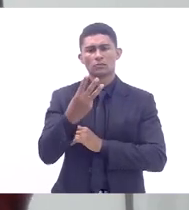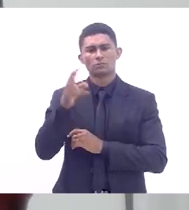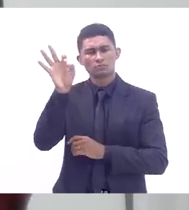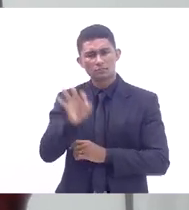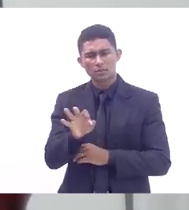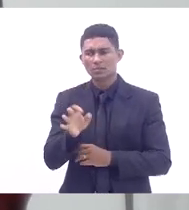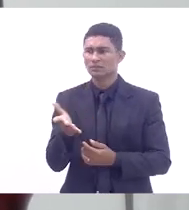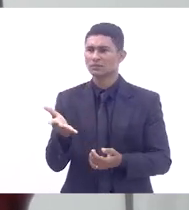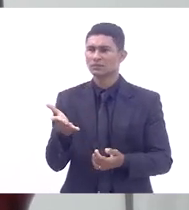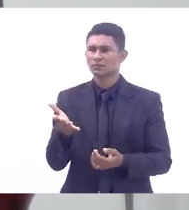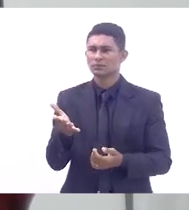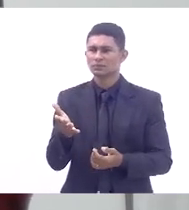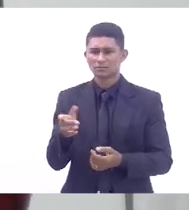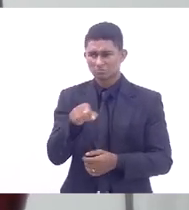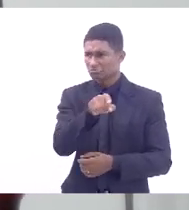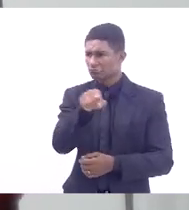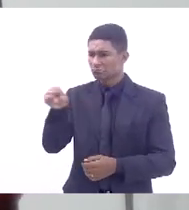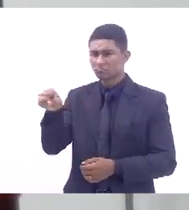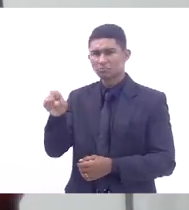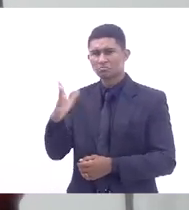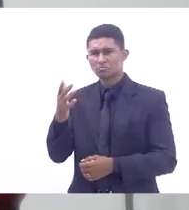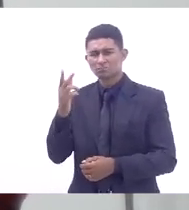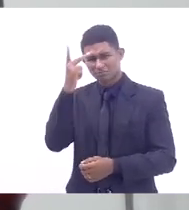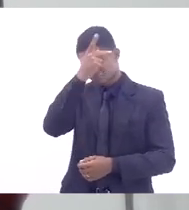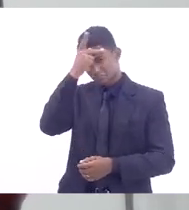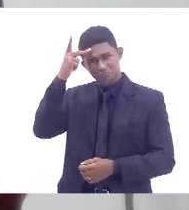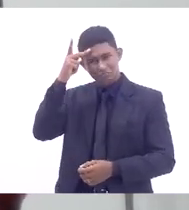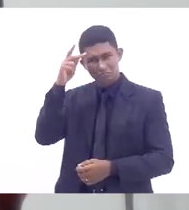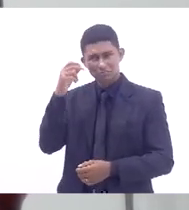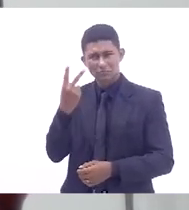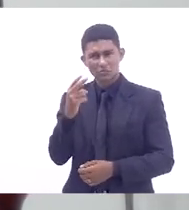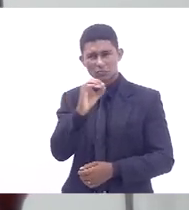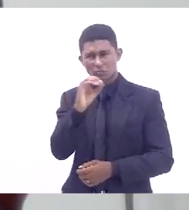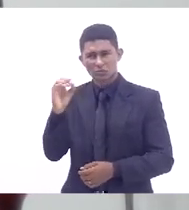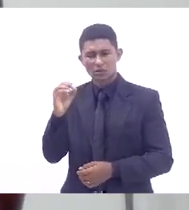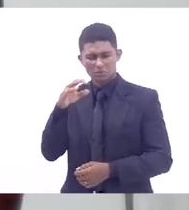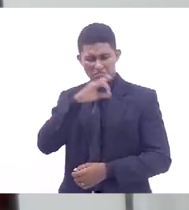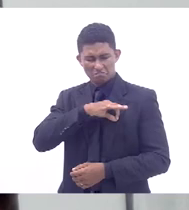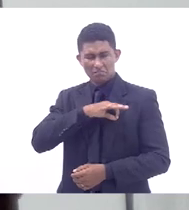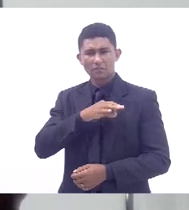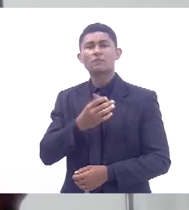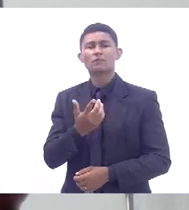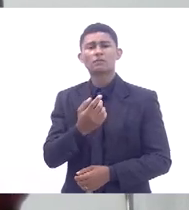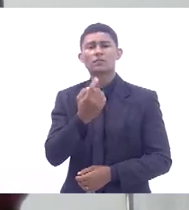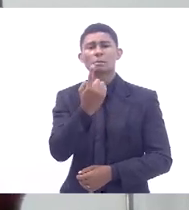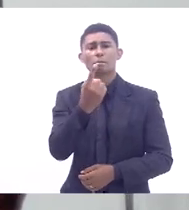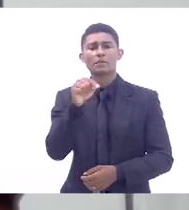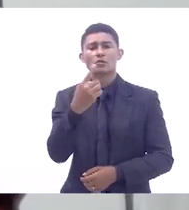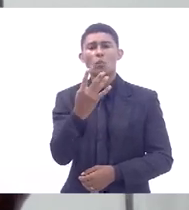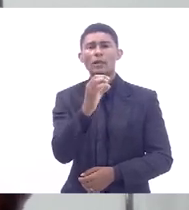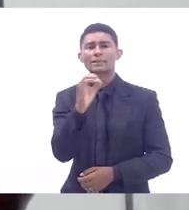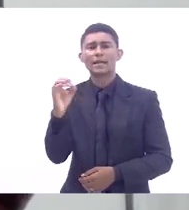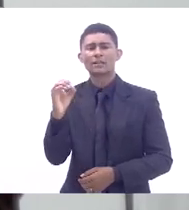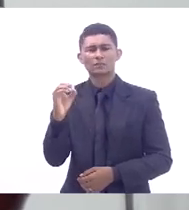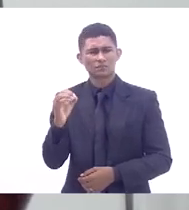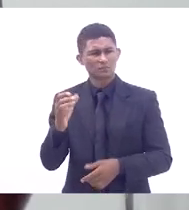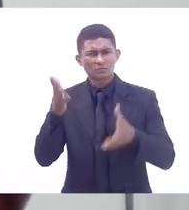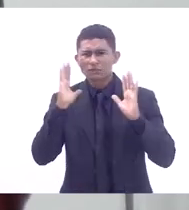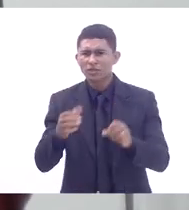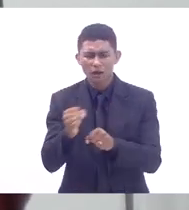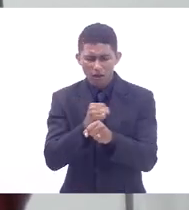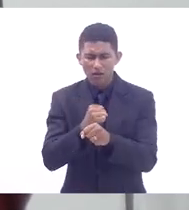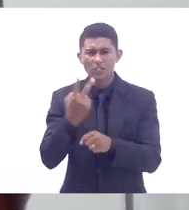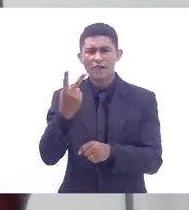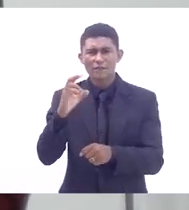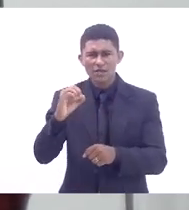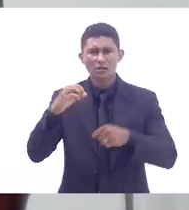quase duas centenas de colegas receber r$ 1400 que era r$ 1300 em final de carreira após 20 mais de